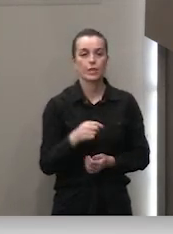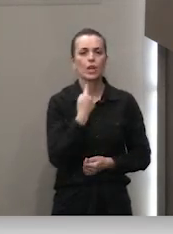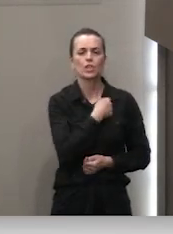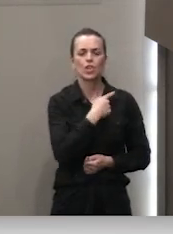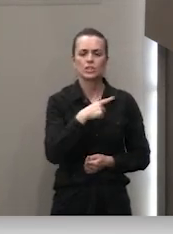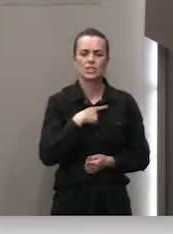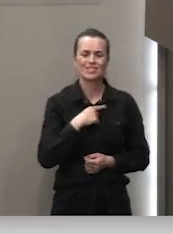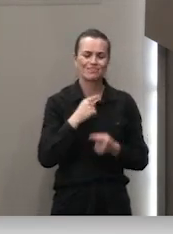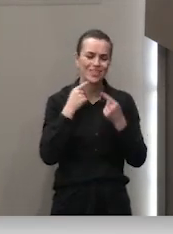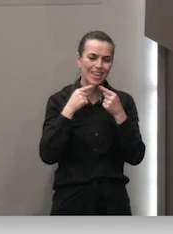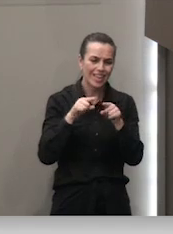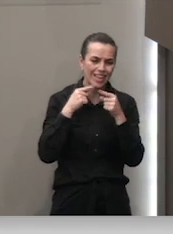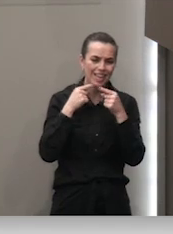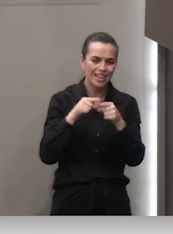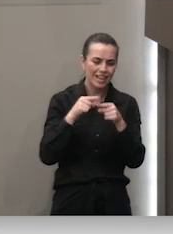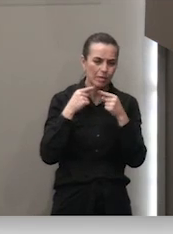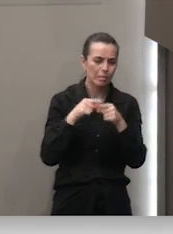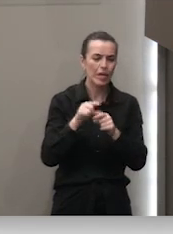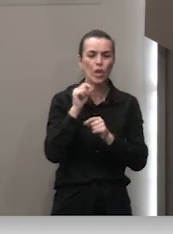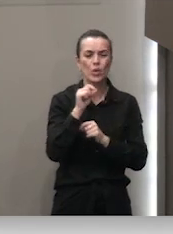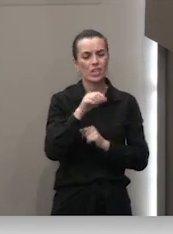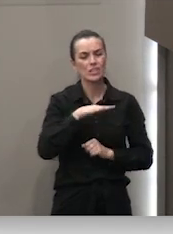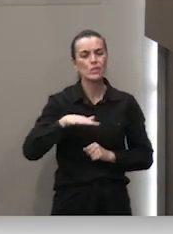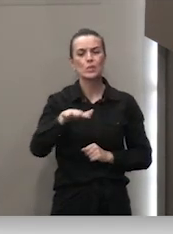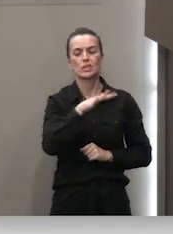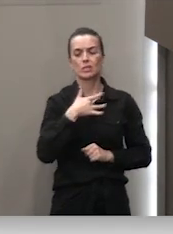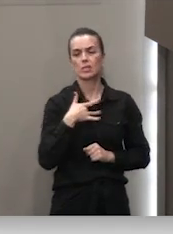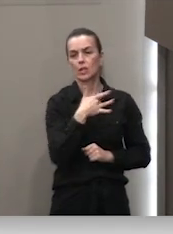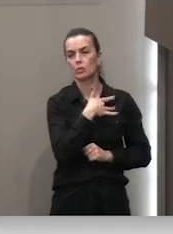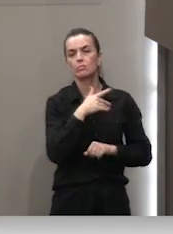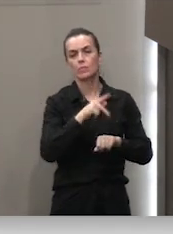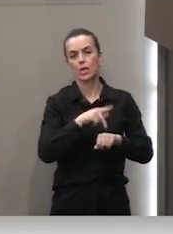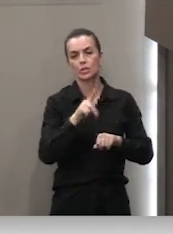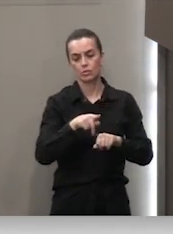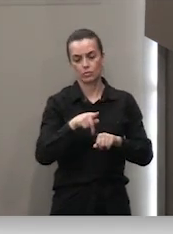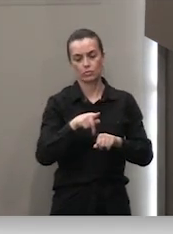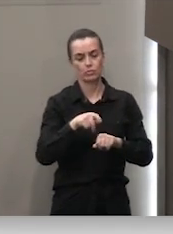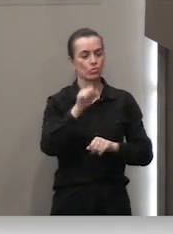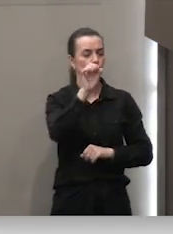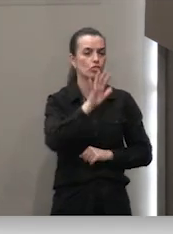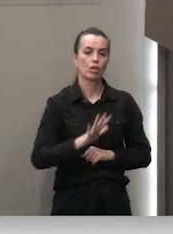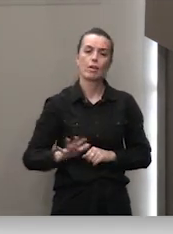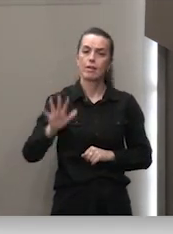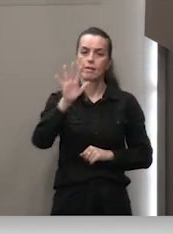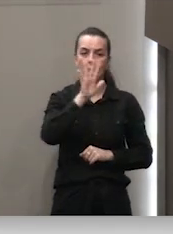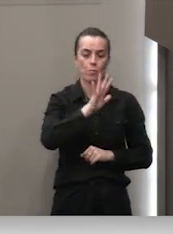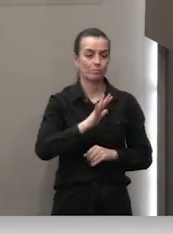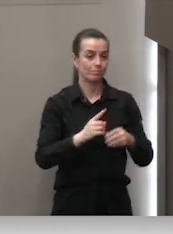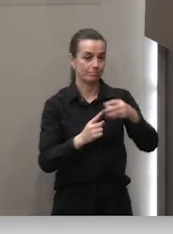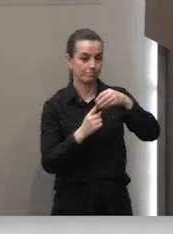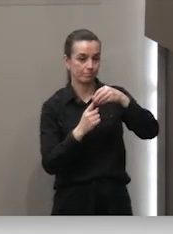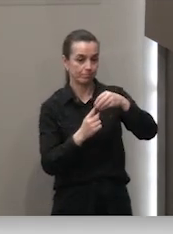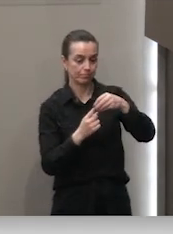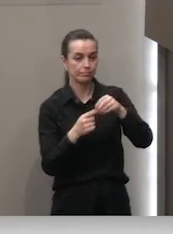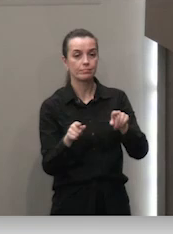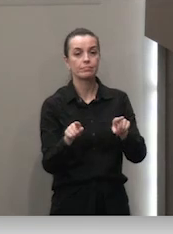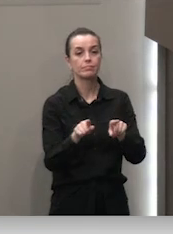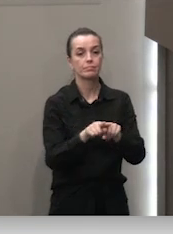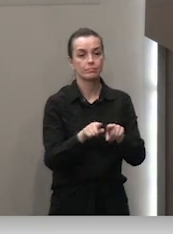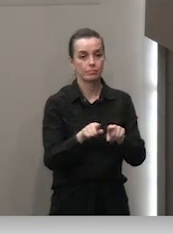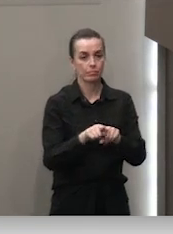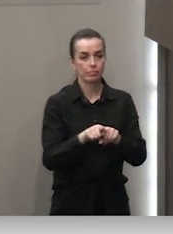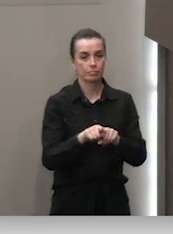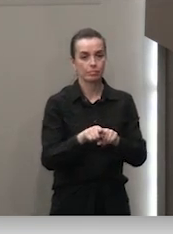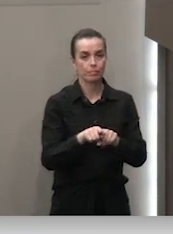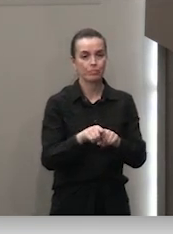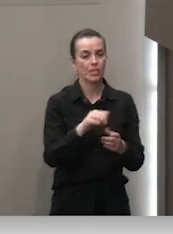aqui das questões de saúde de Passo Fundo sobre um aspecto geral e especialmente também sobre a